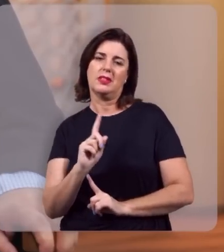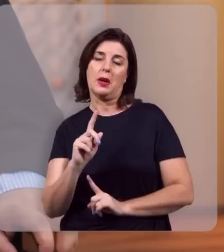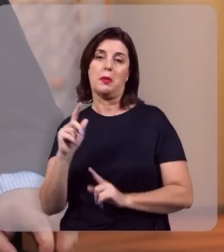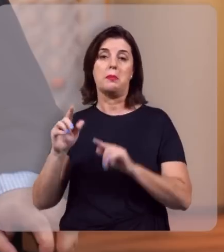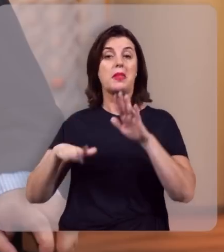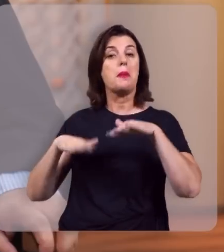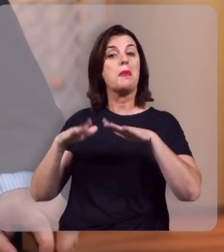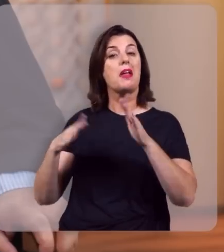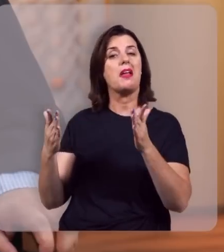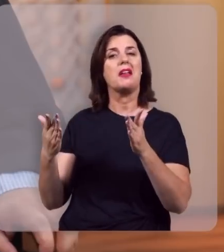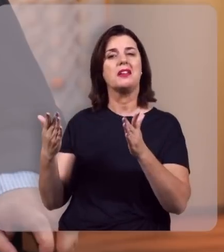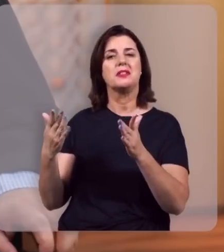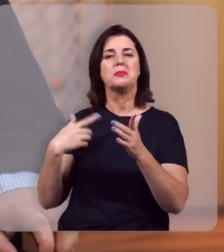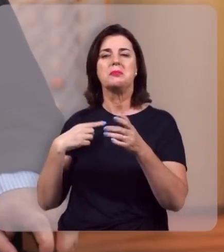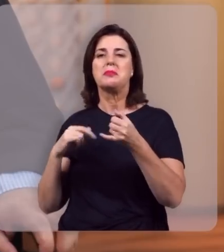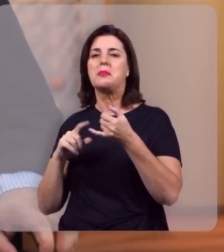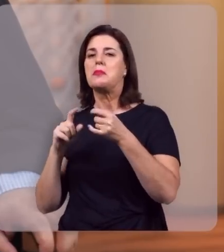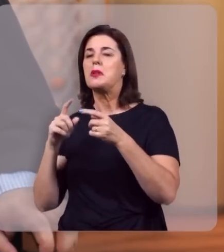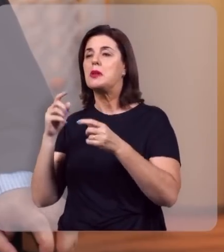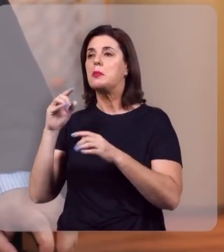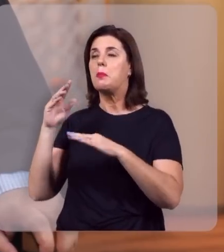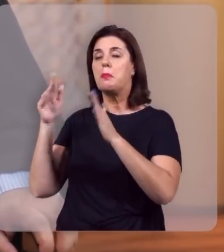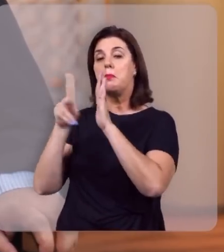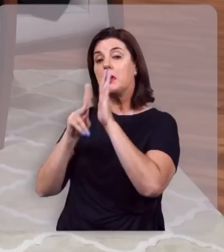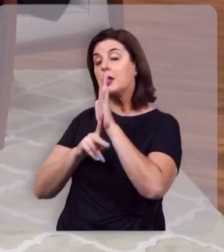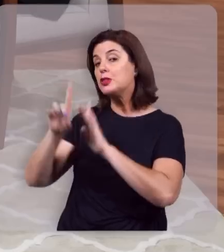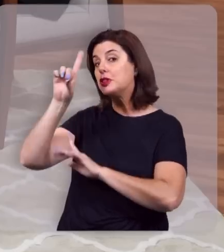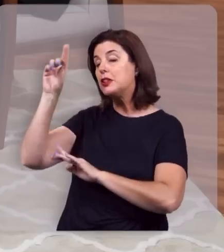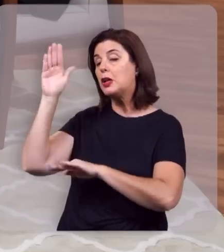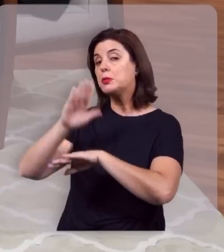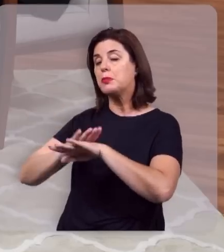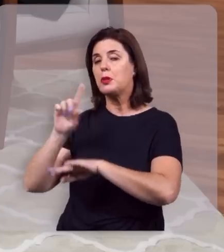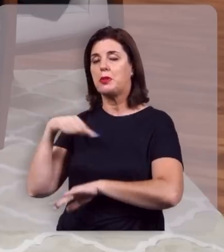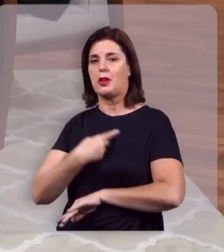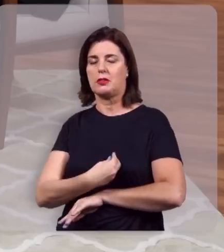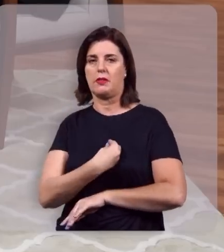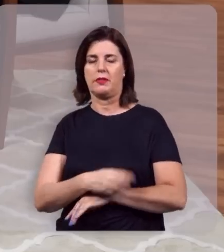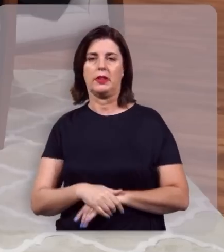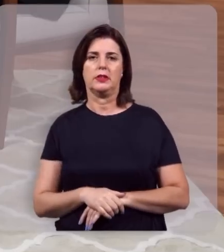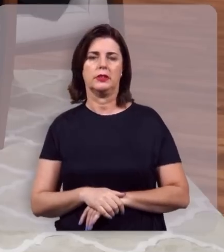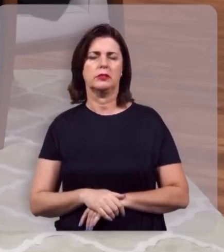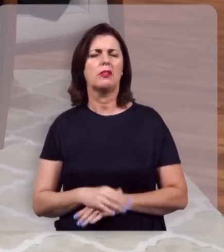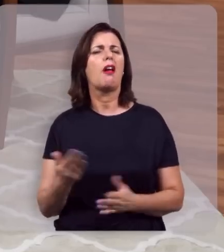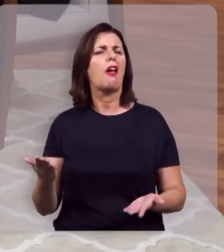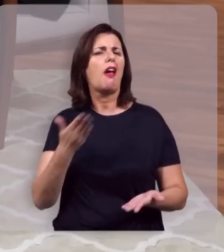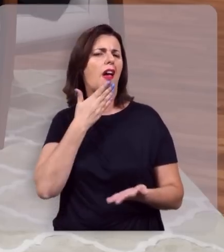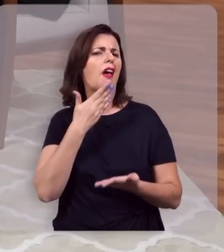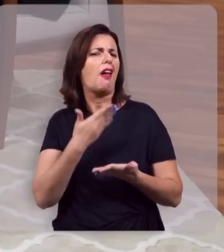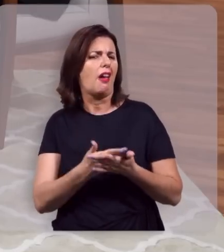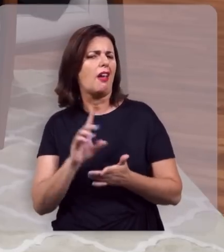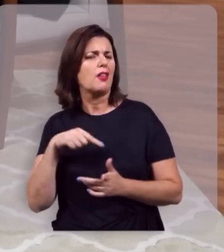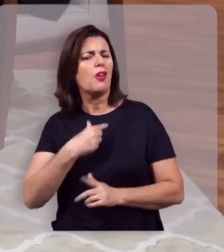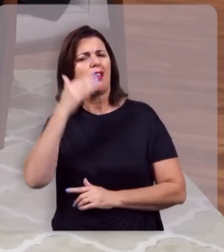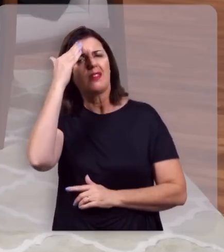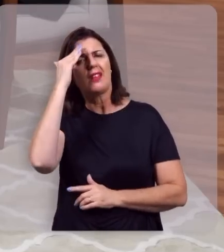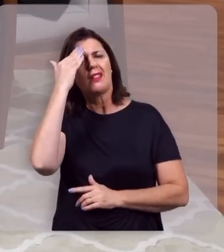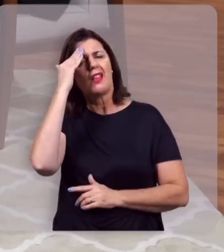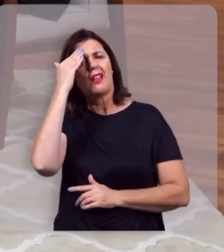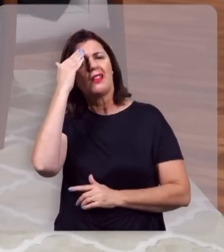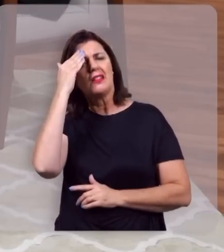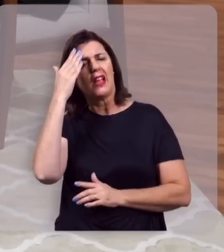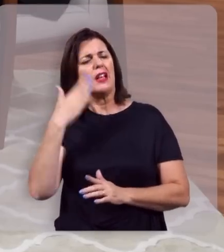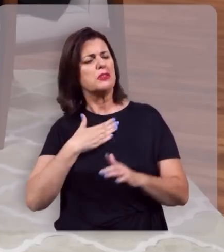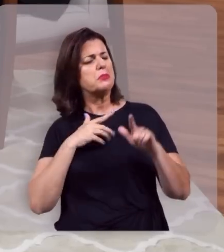um plano soberano de Deus para a nossa vida. É fantástico nós entendermos, pastor Roster, essa